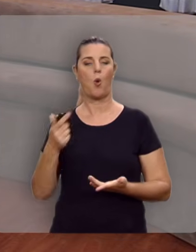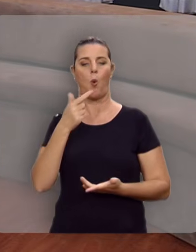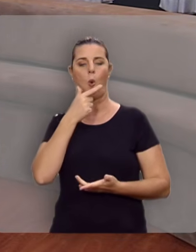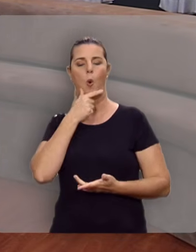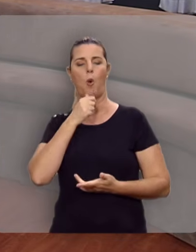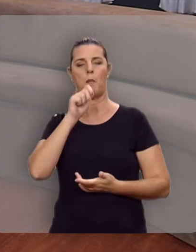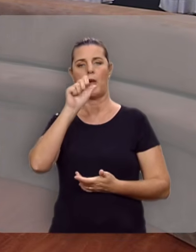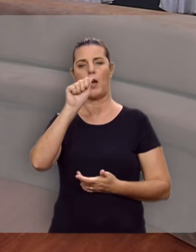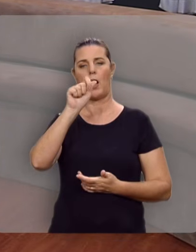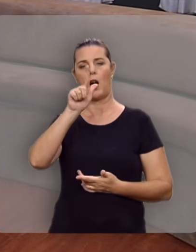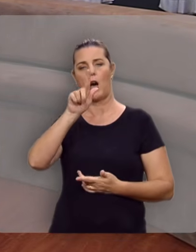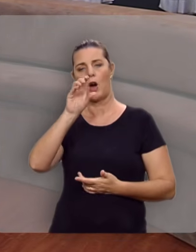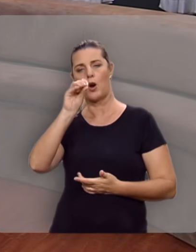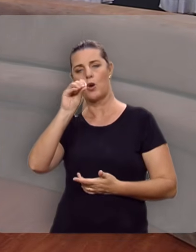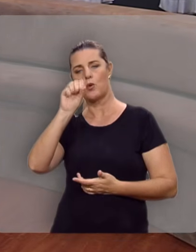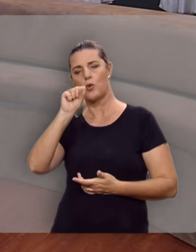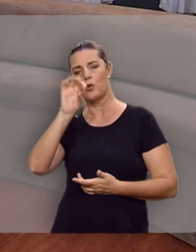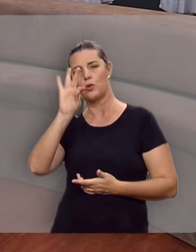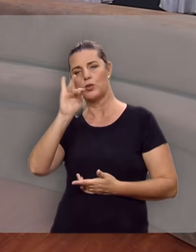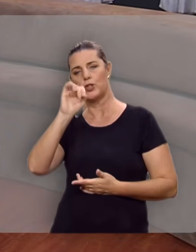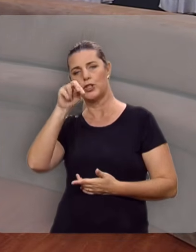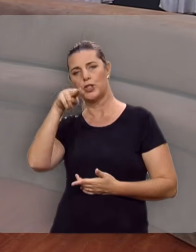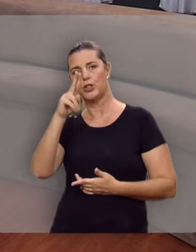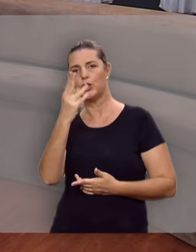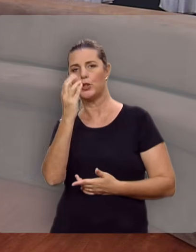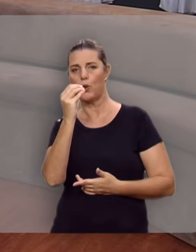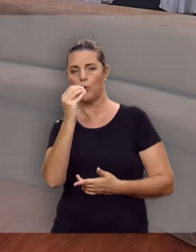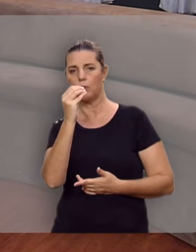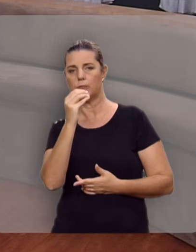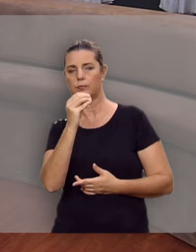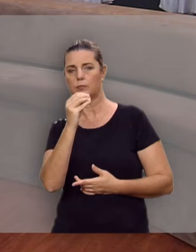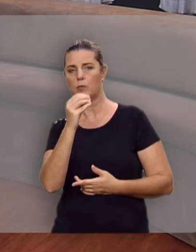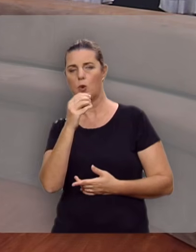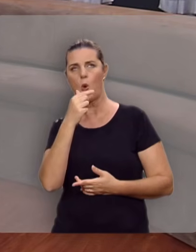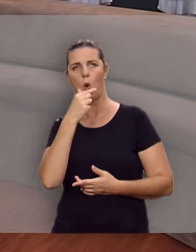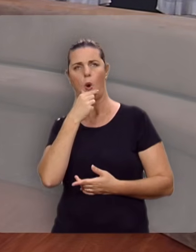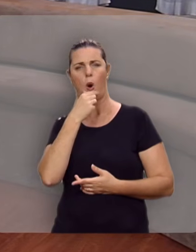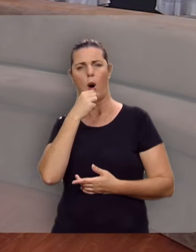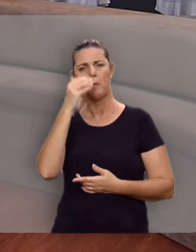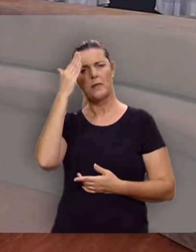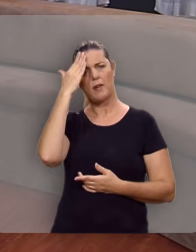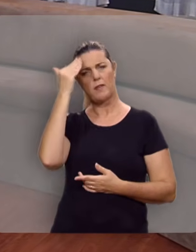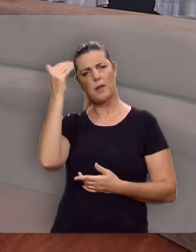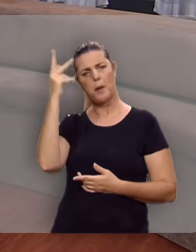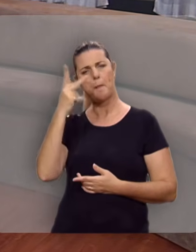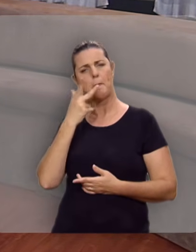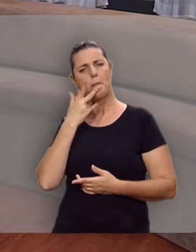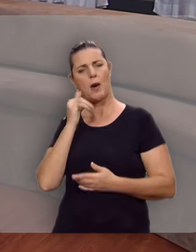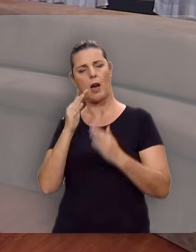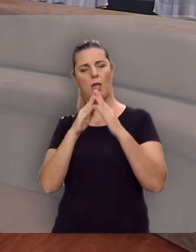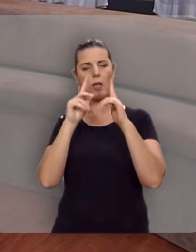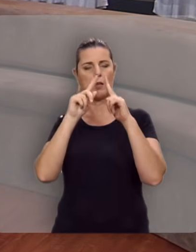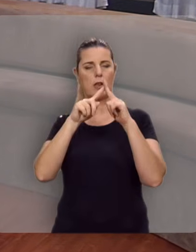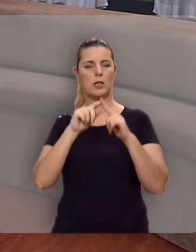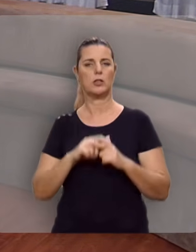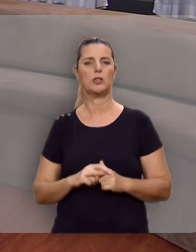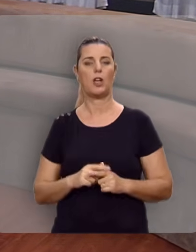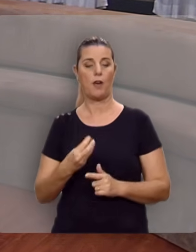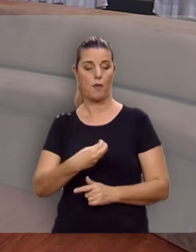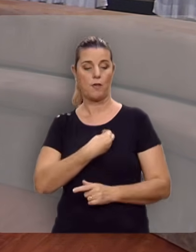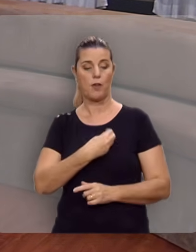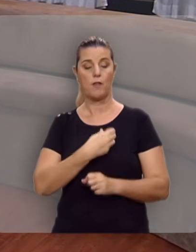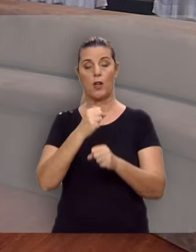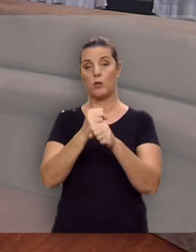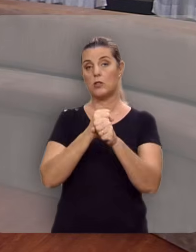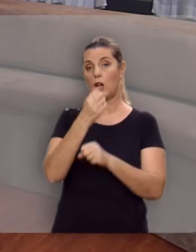Agostinho, chamado de Aurélio Agostinho, o mais destacado pai da igreja, que